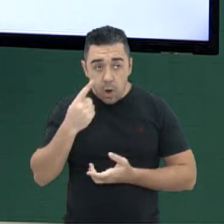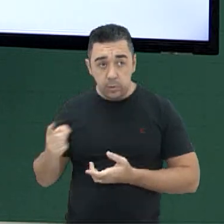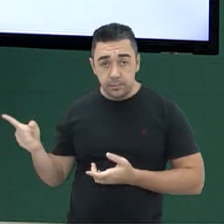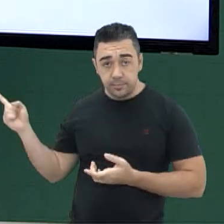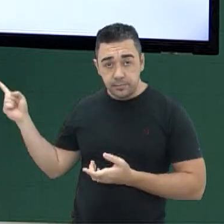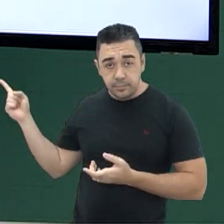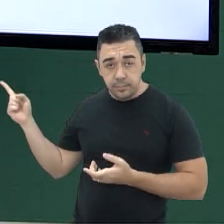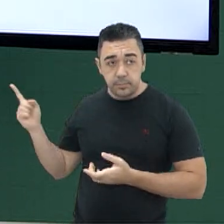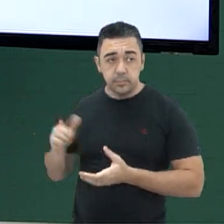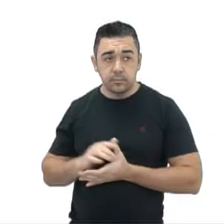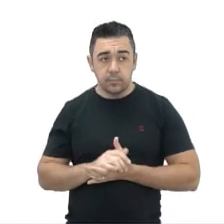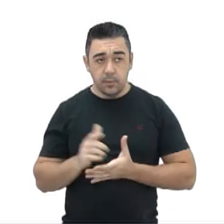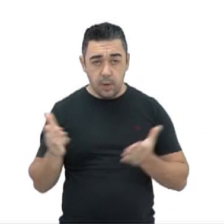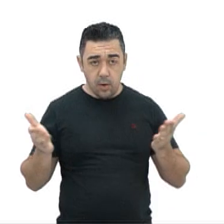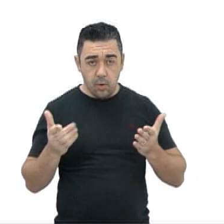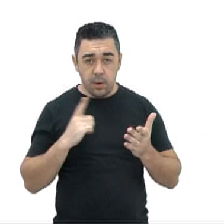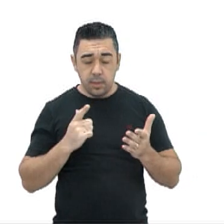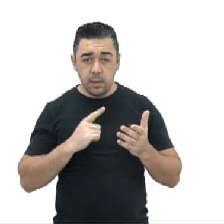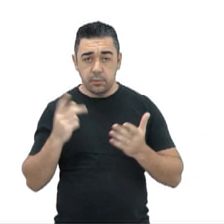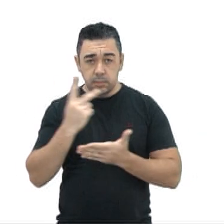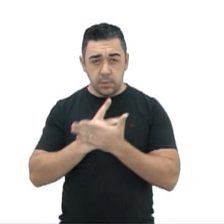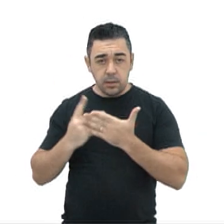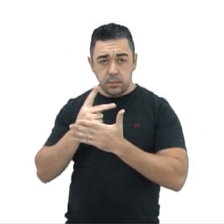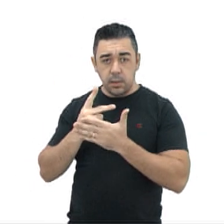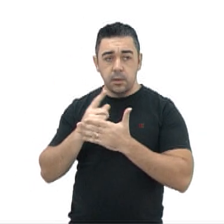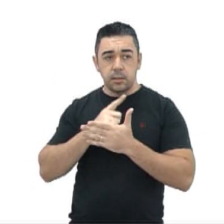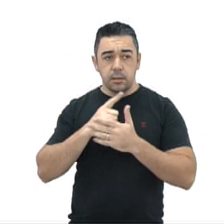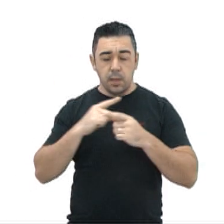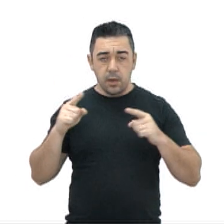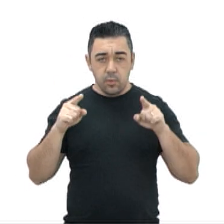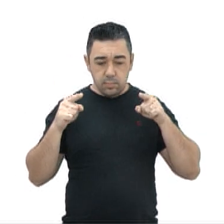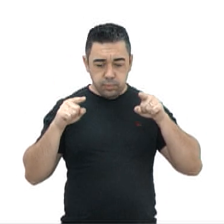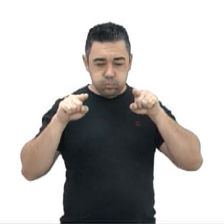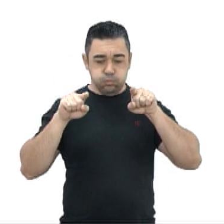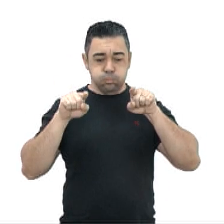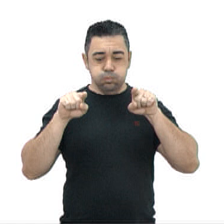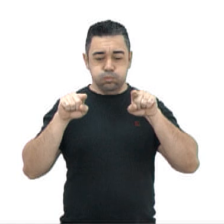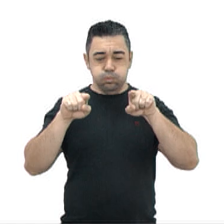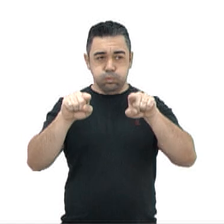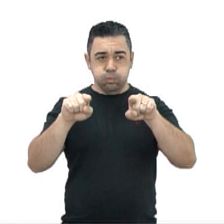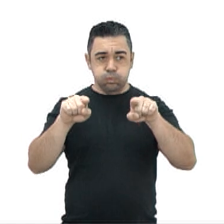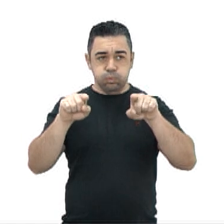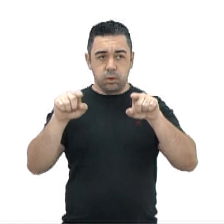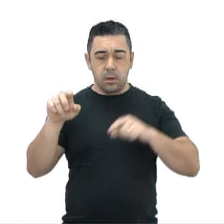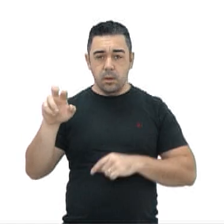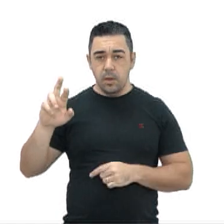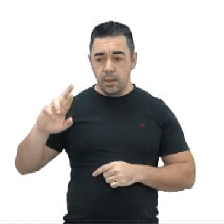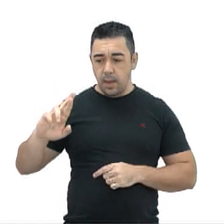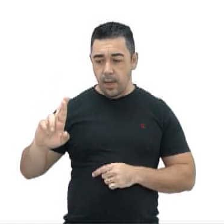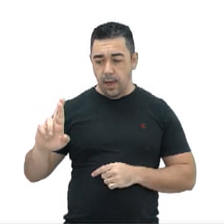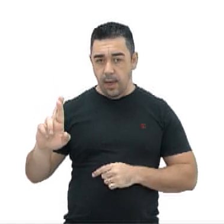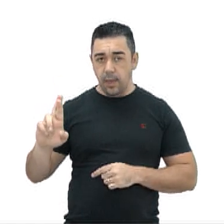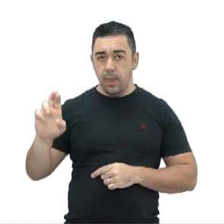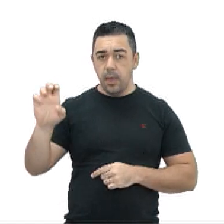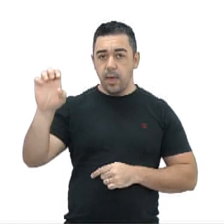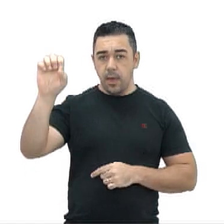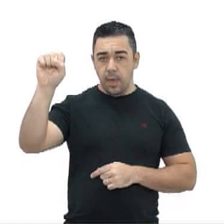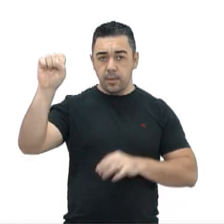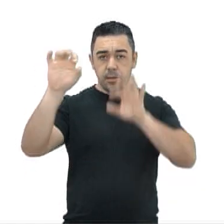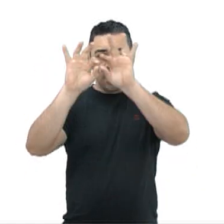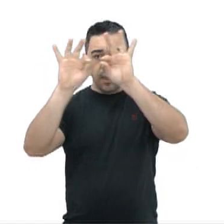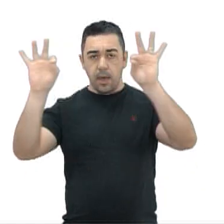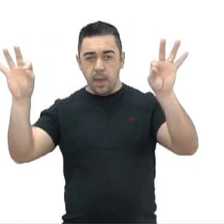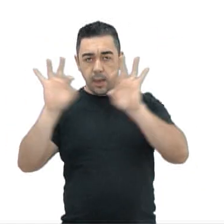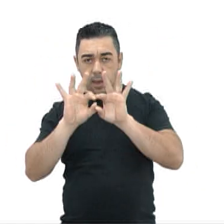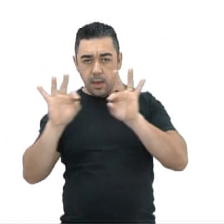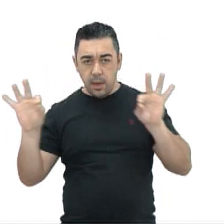eu tenho aqui? Na figura abaixo, as retas paralelas R e S, são duas retas